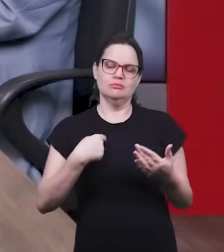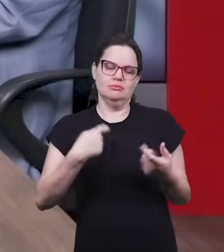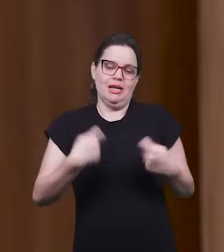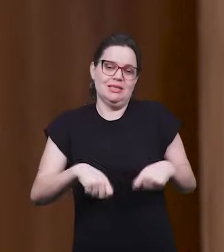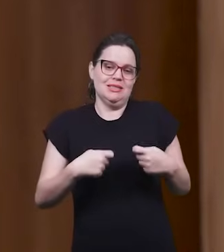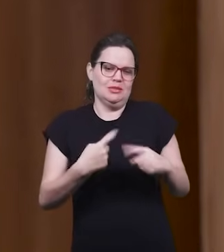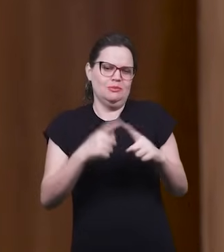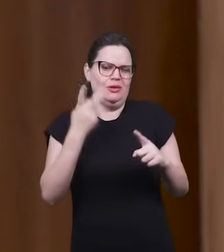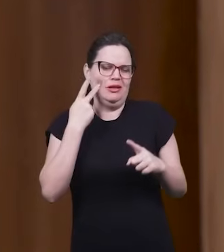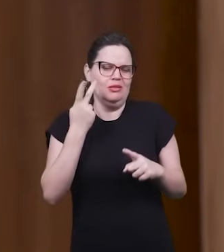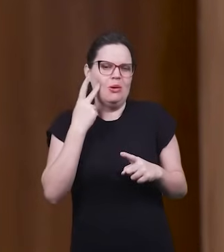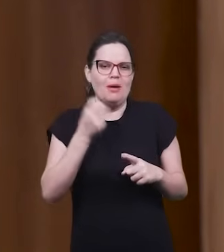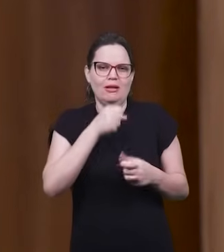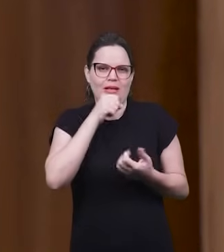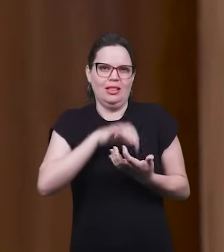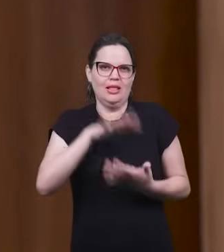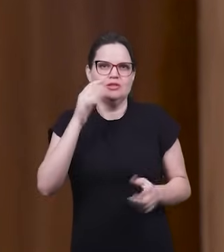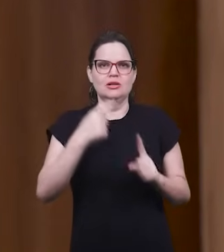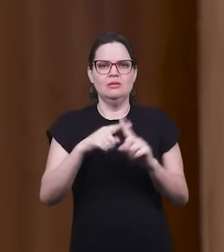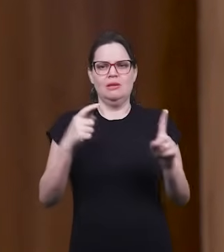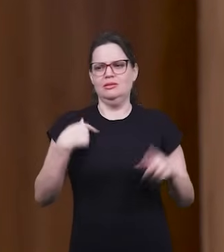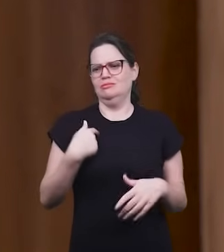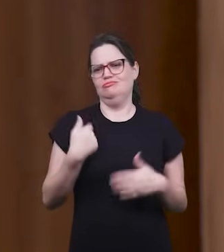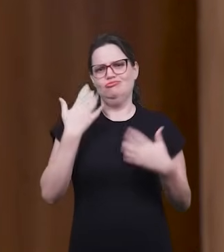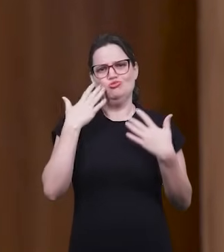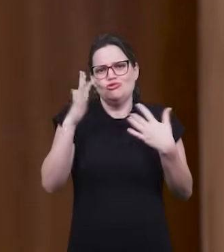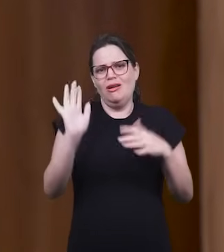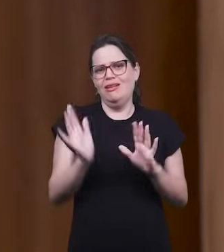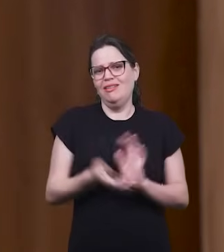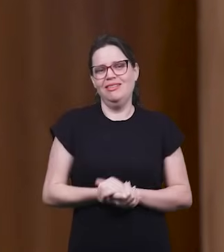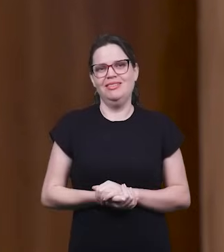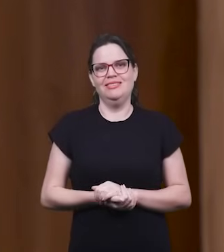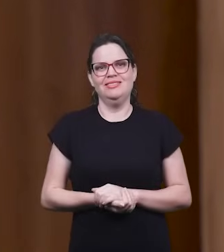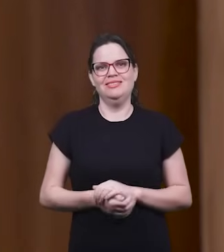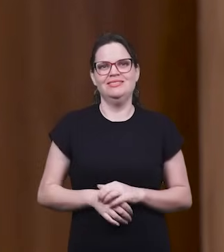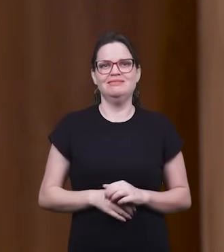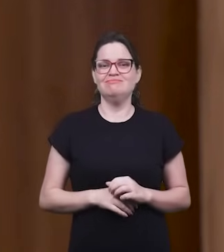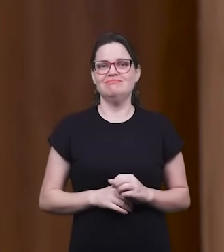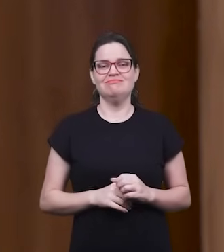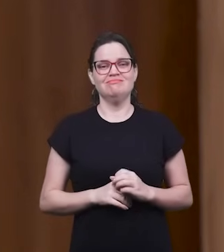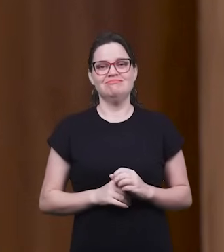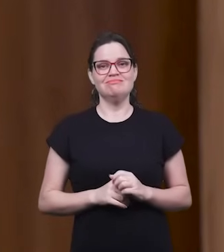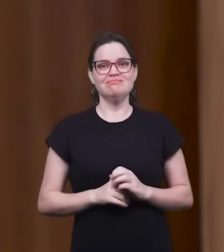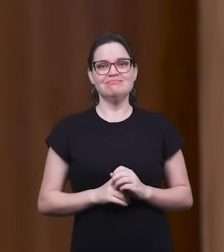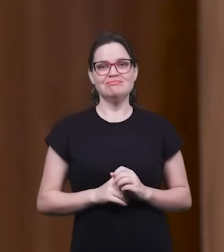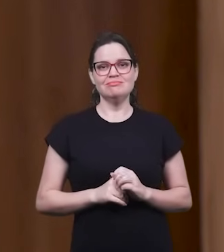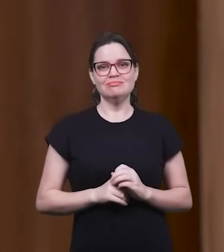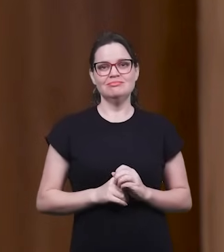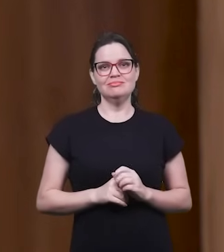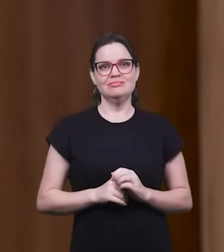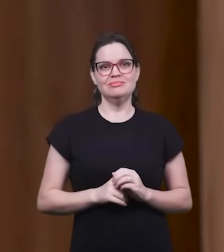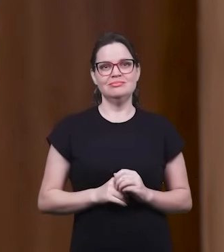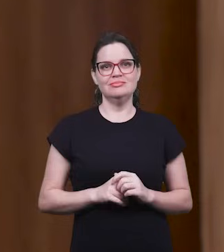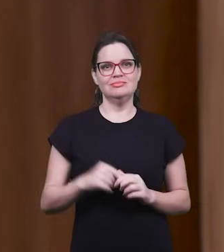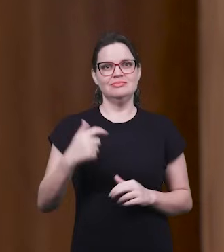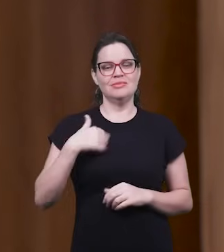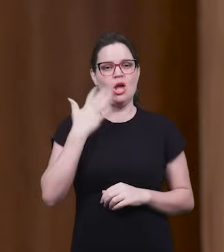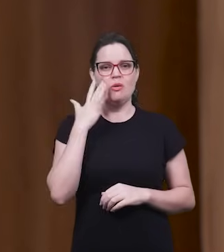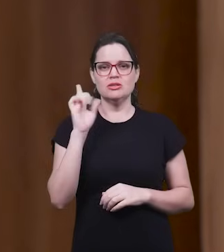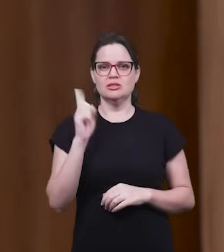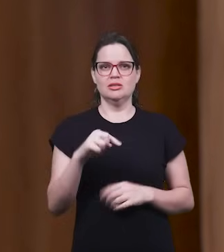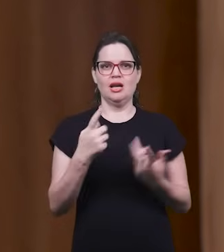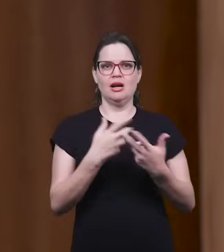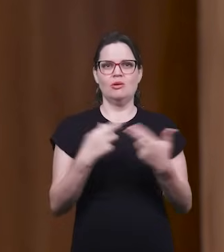Mas, sei lá, eu acho até que a questão até de vamos dizer, de formação,